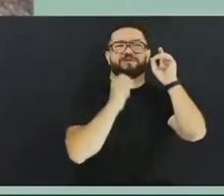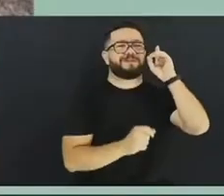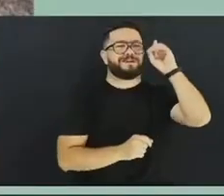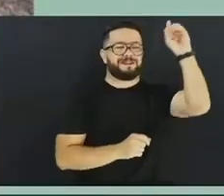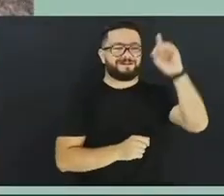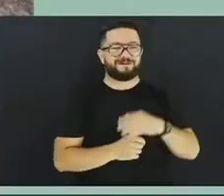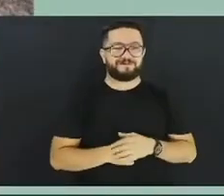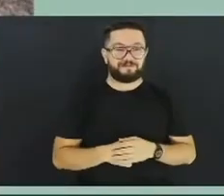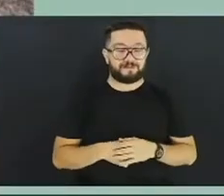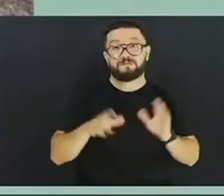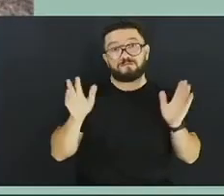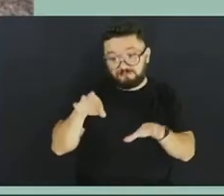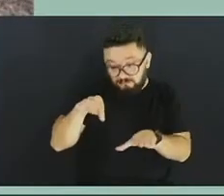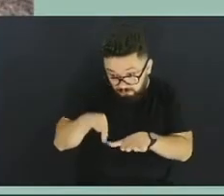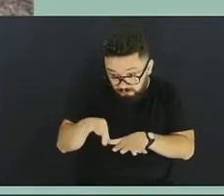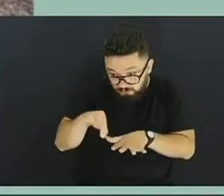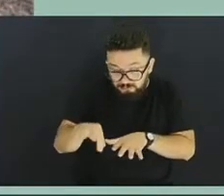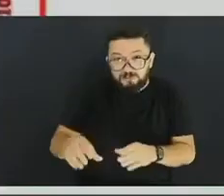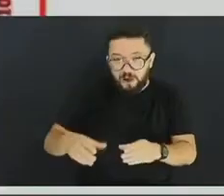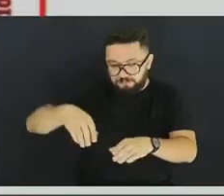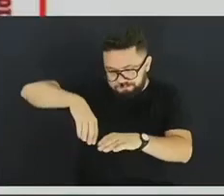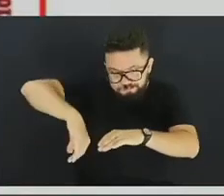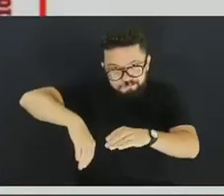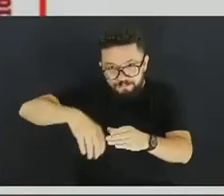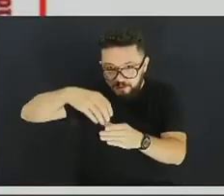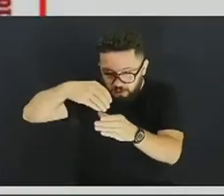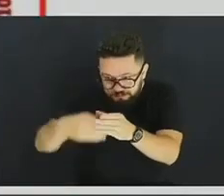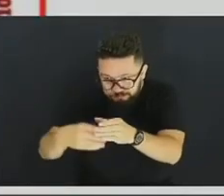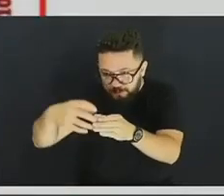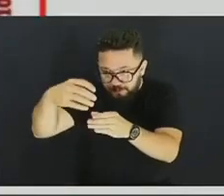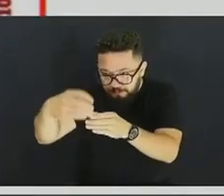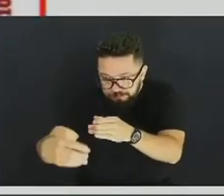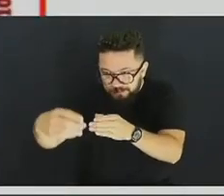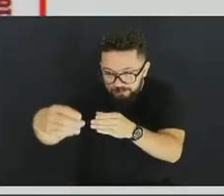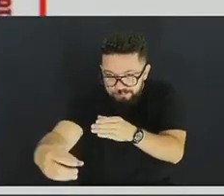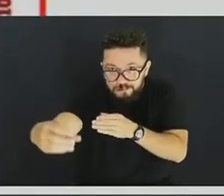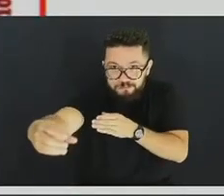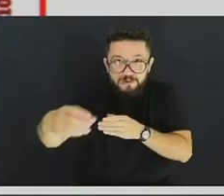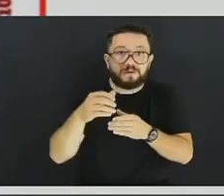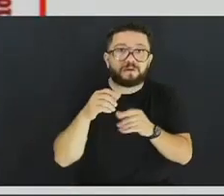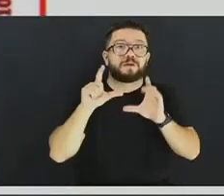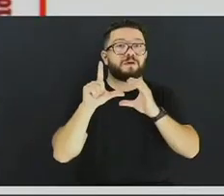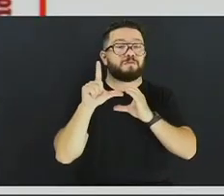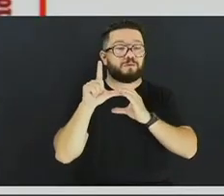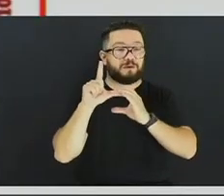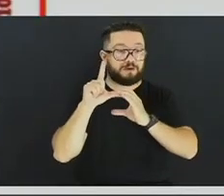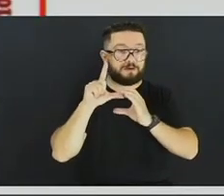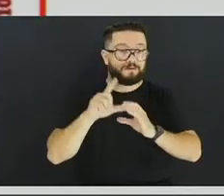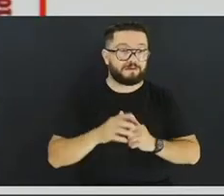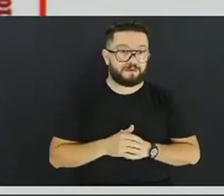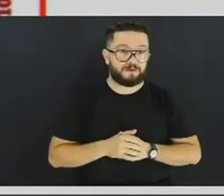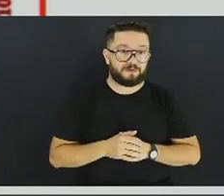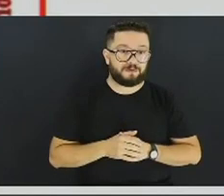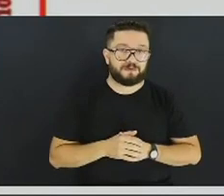preservação em Campo Largo. E aí está como se planta, né? Não é um furinho. O furinho enfia um